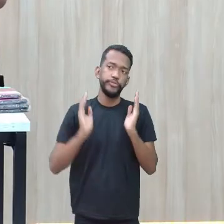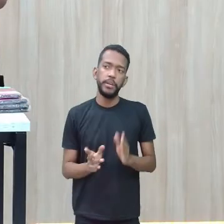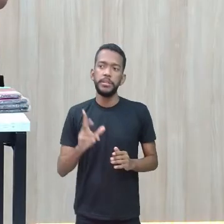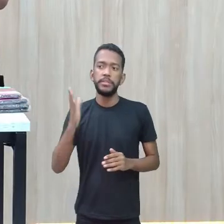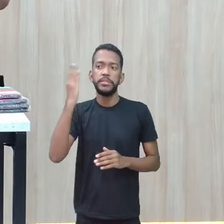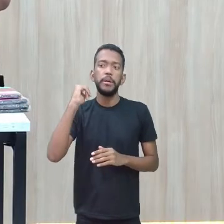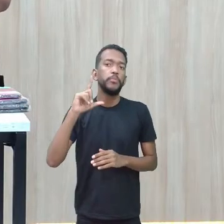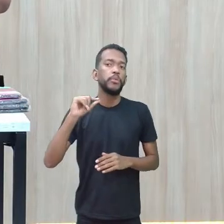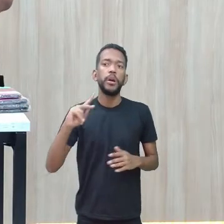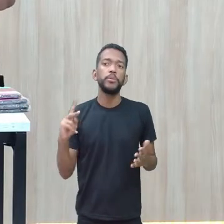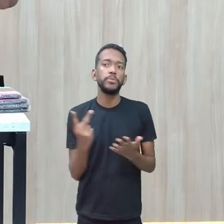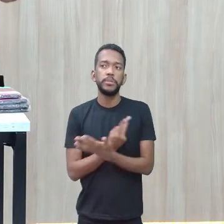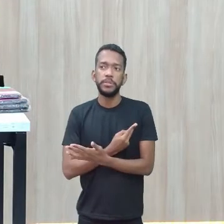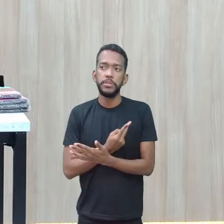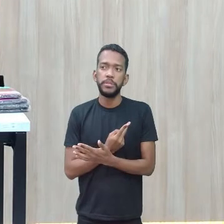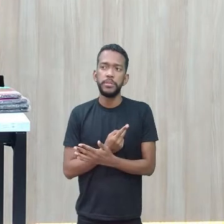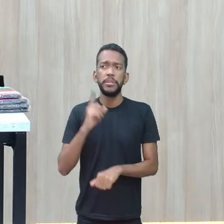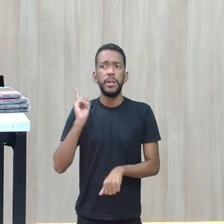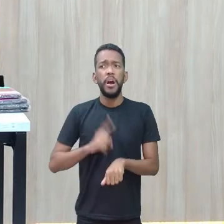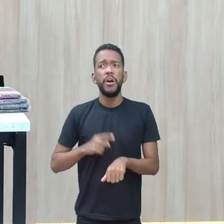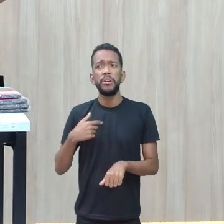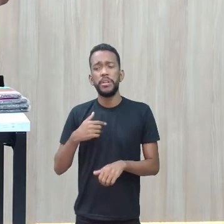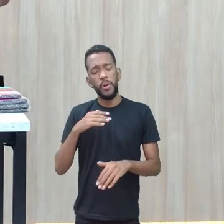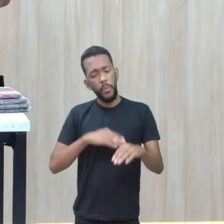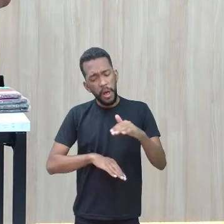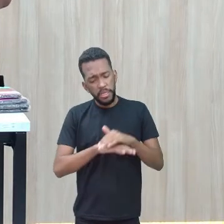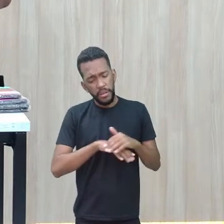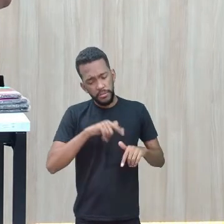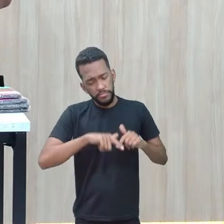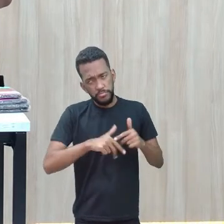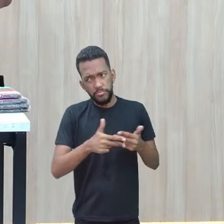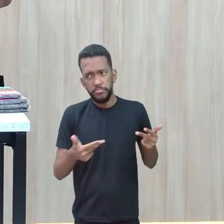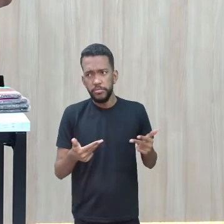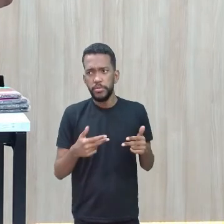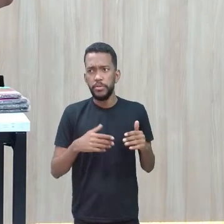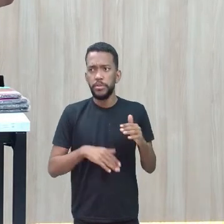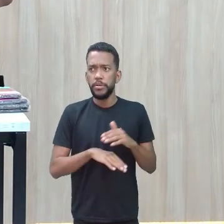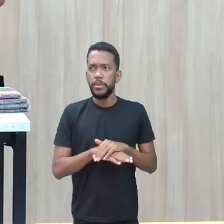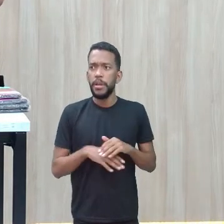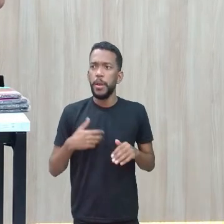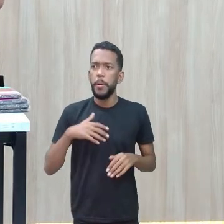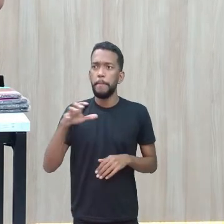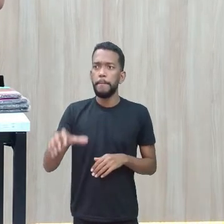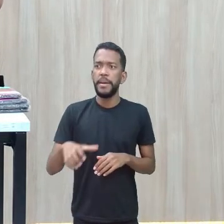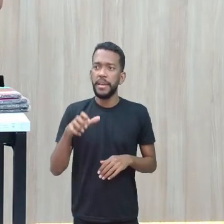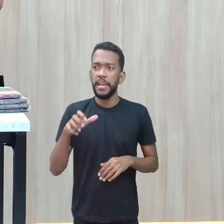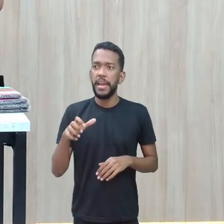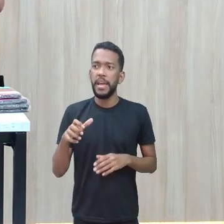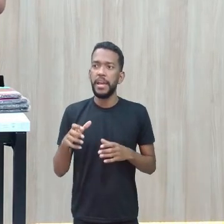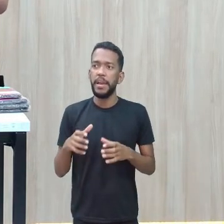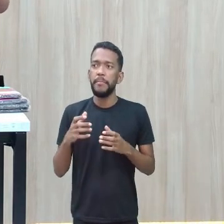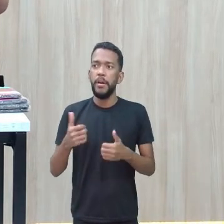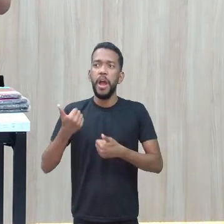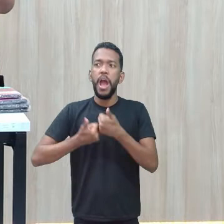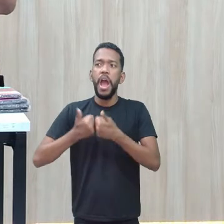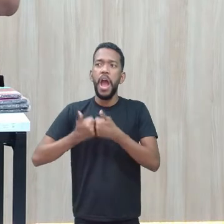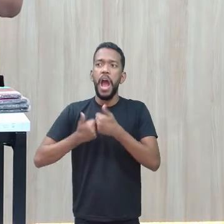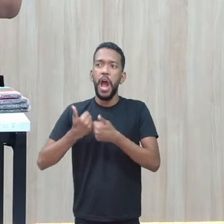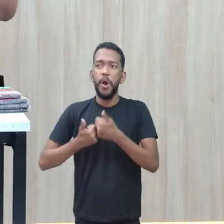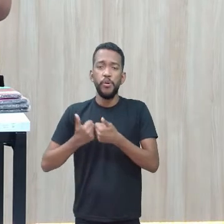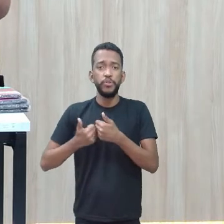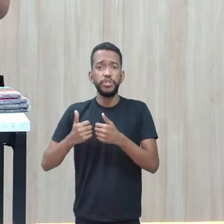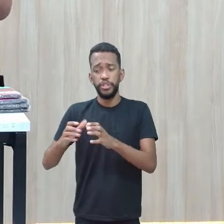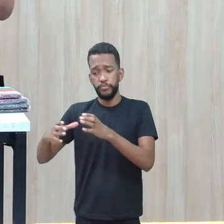aconteceu? Na hora eu estava guardando alguns mantimentos e peguei um recipiente de arroz que era do